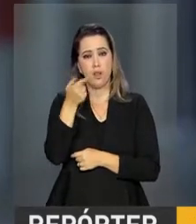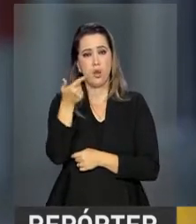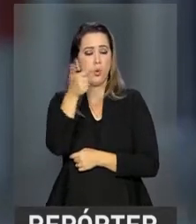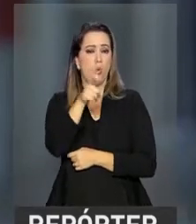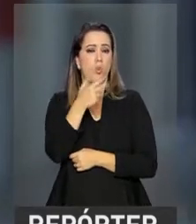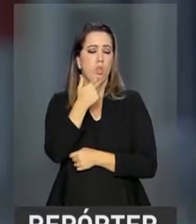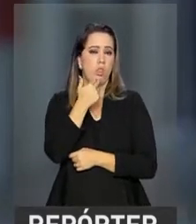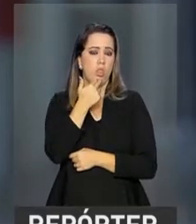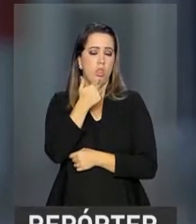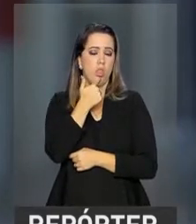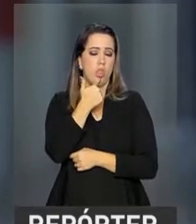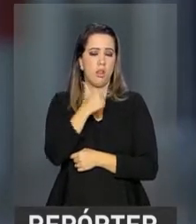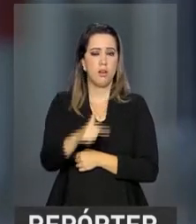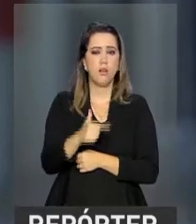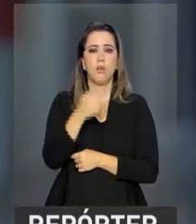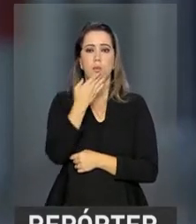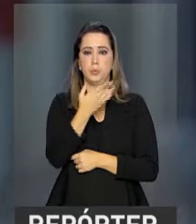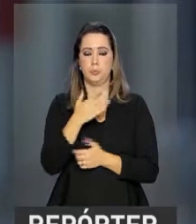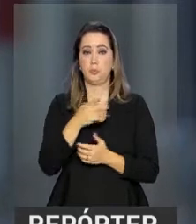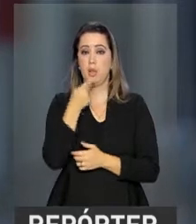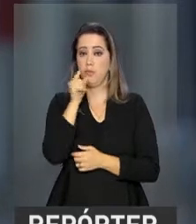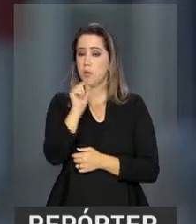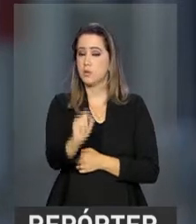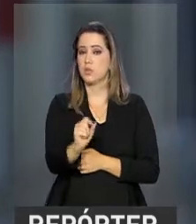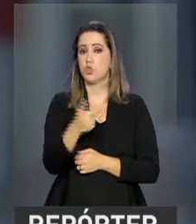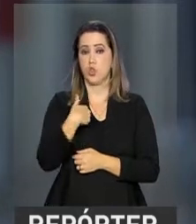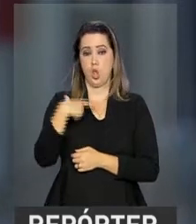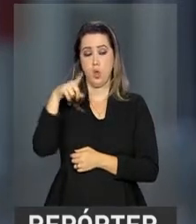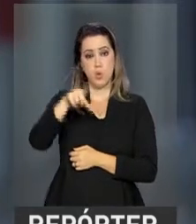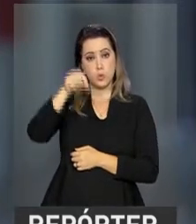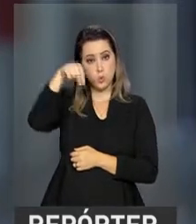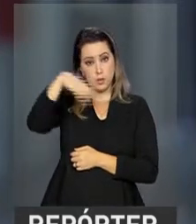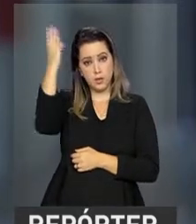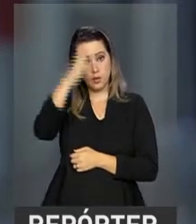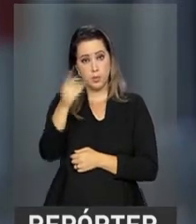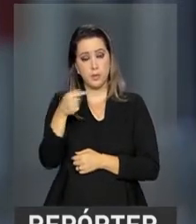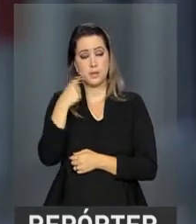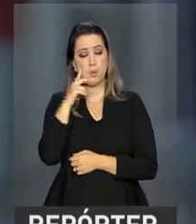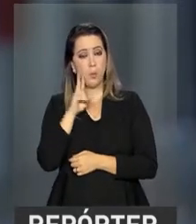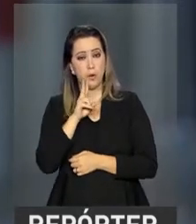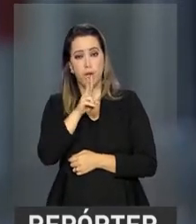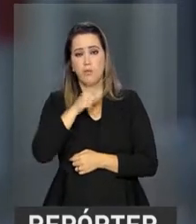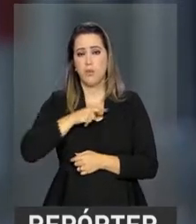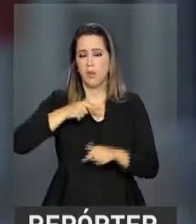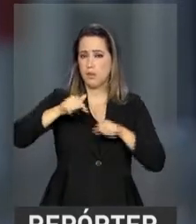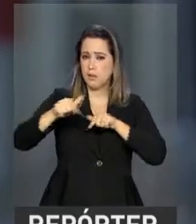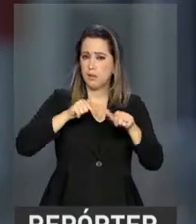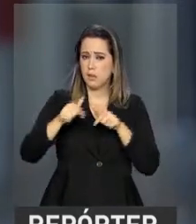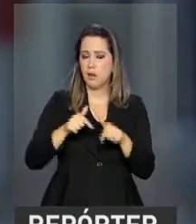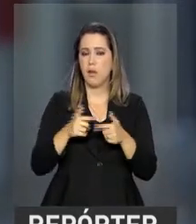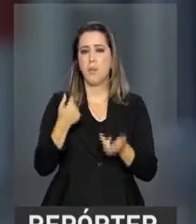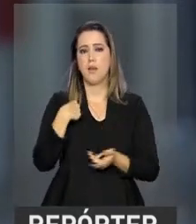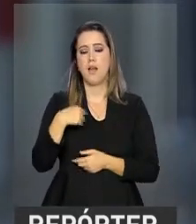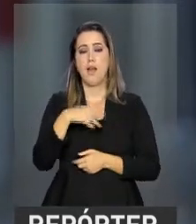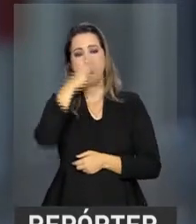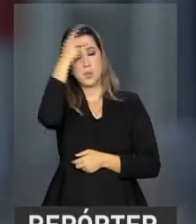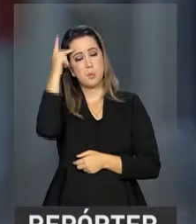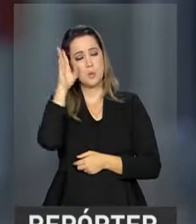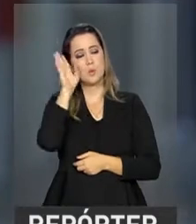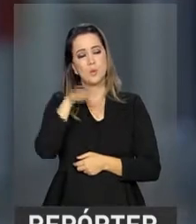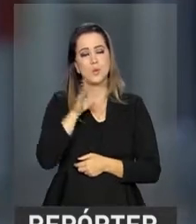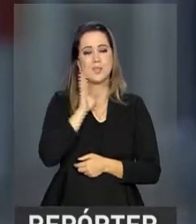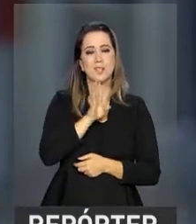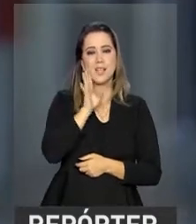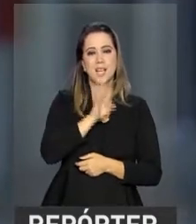eu achei muito muito no trabalho aqui muito o pessoal legal o